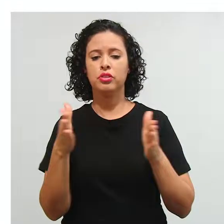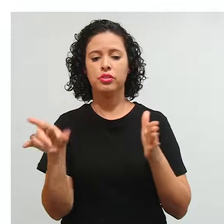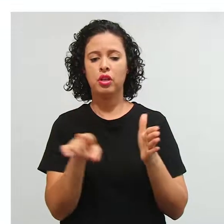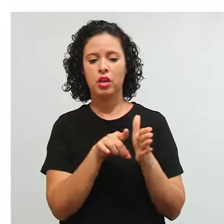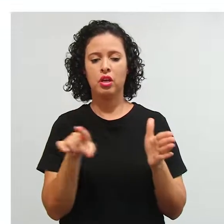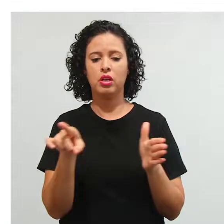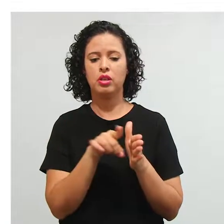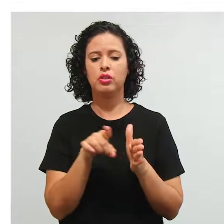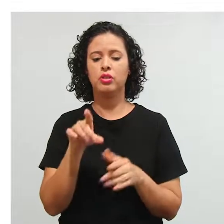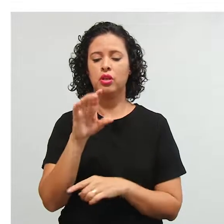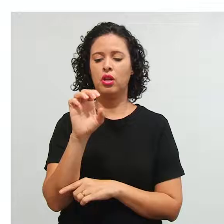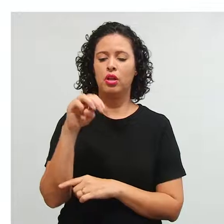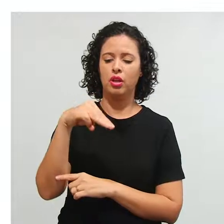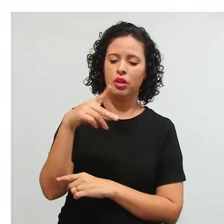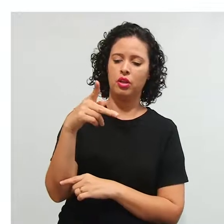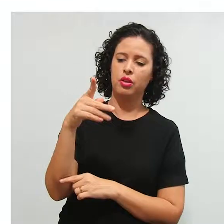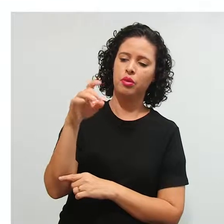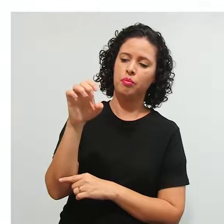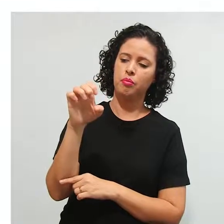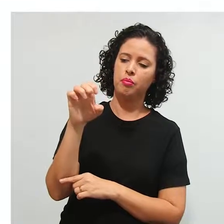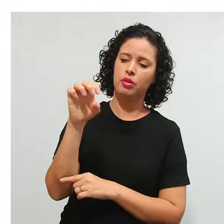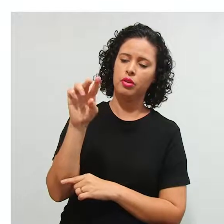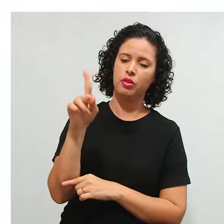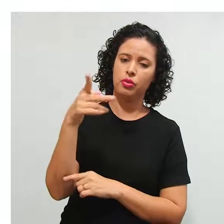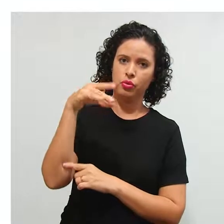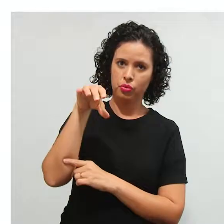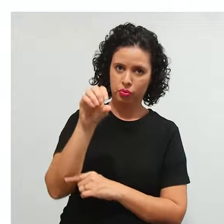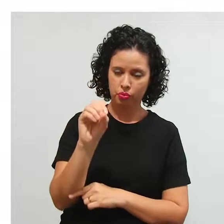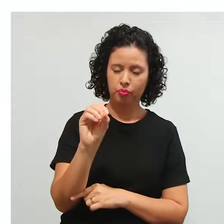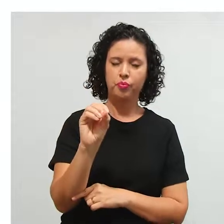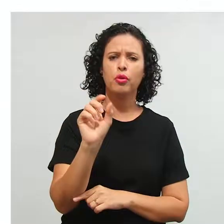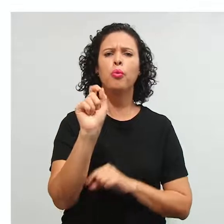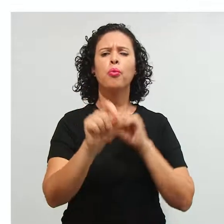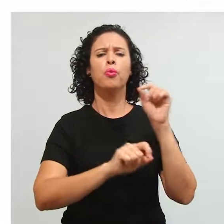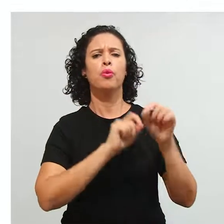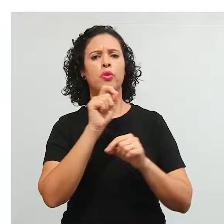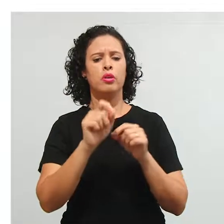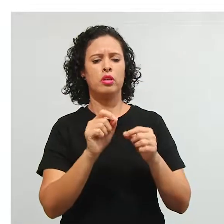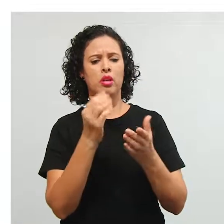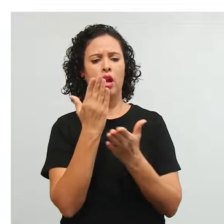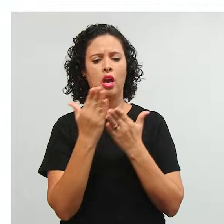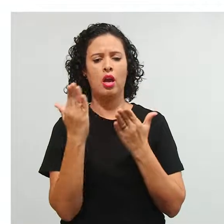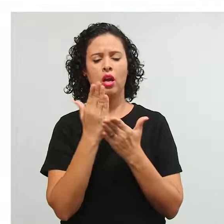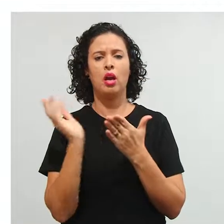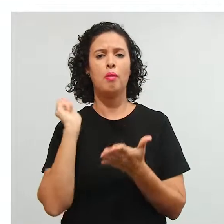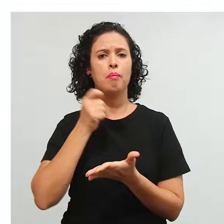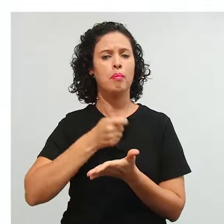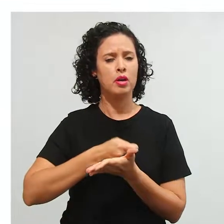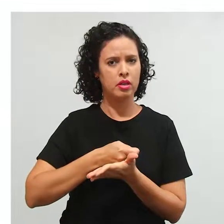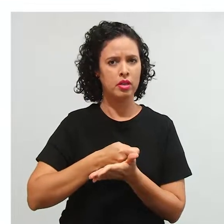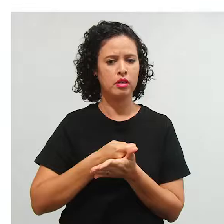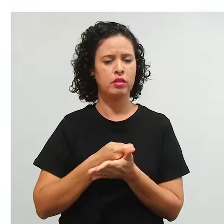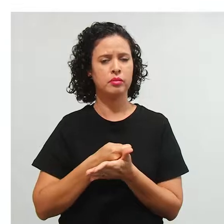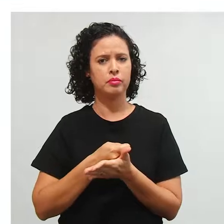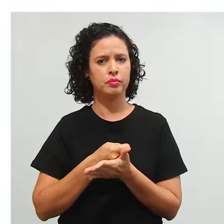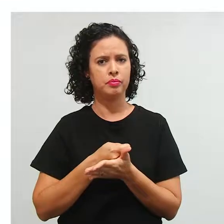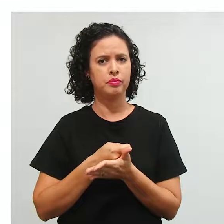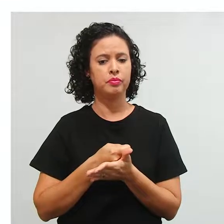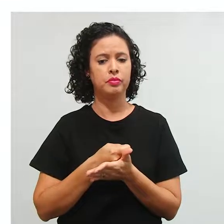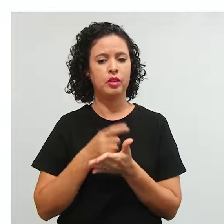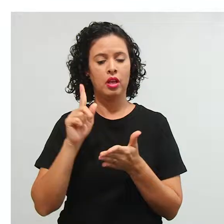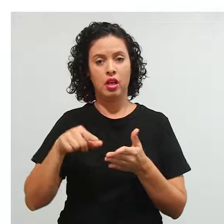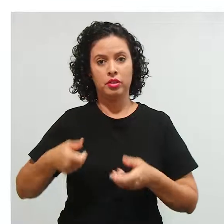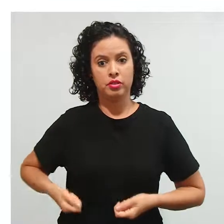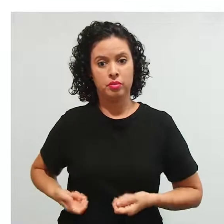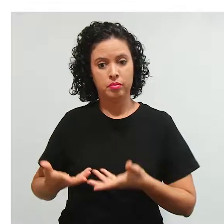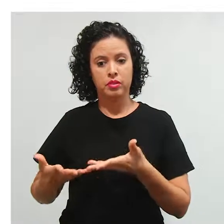Só foi feito o estágio da despesa empenho. E o que são restos a pagar processados? São